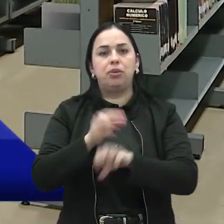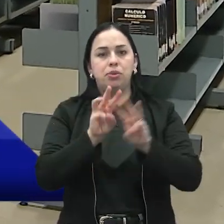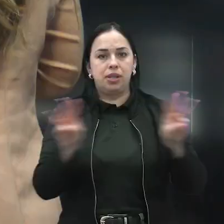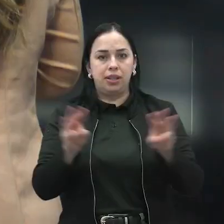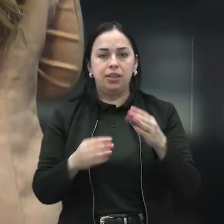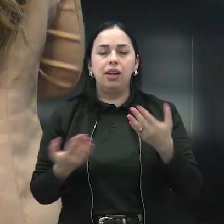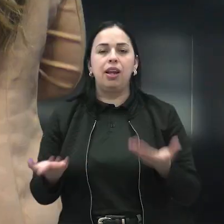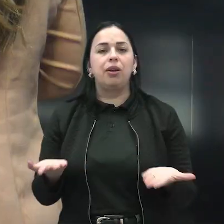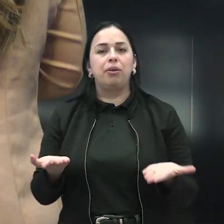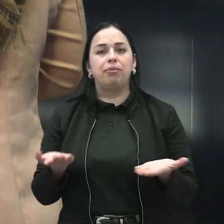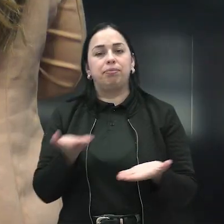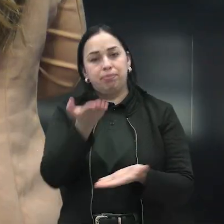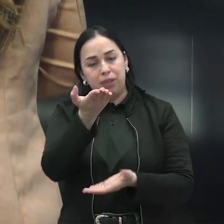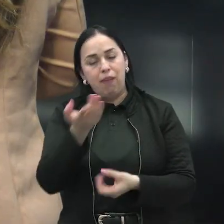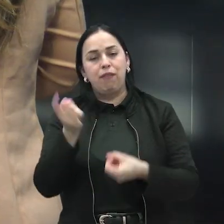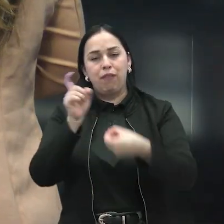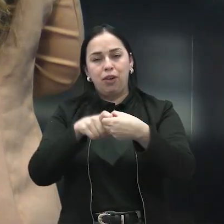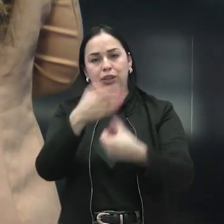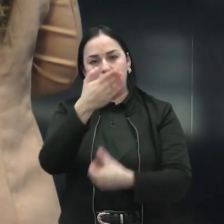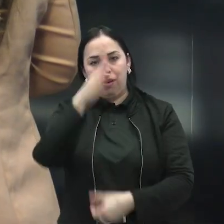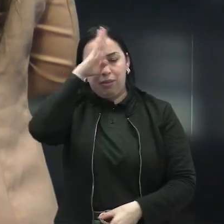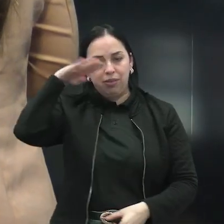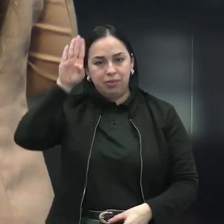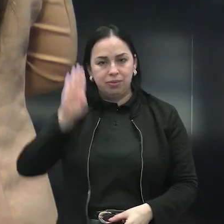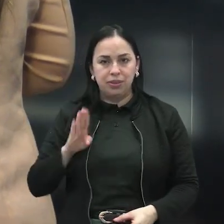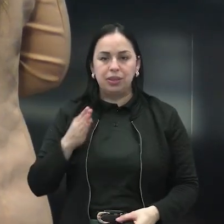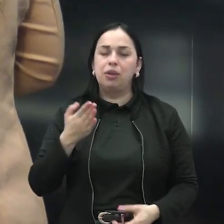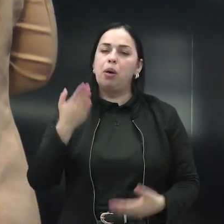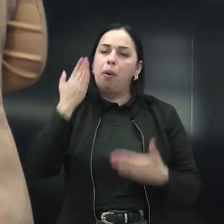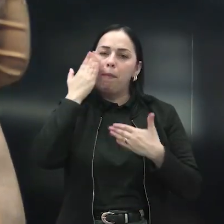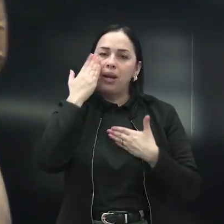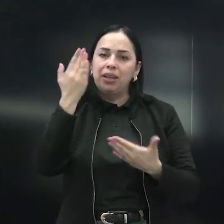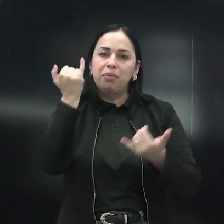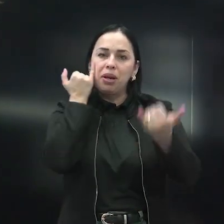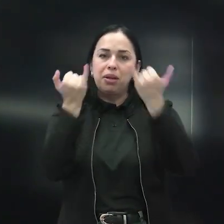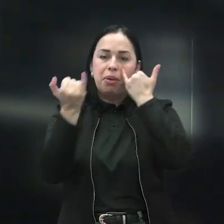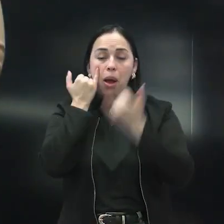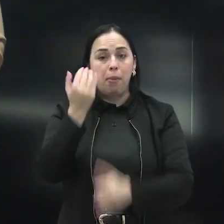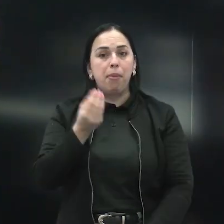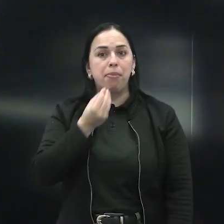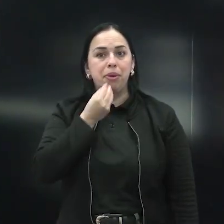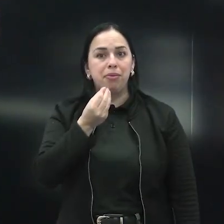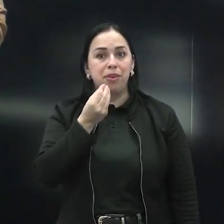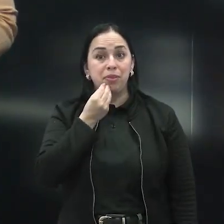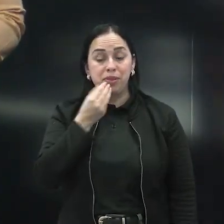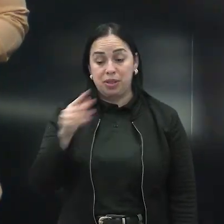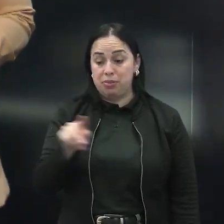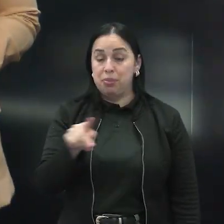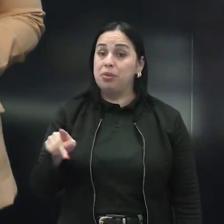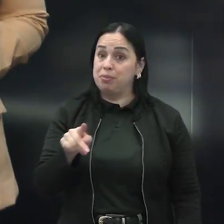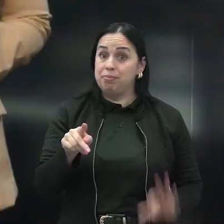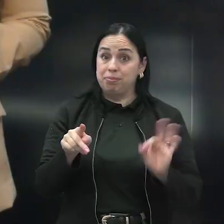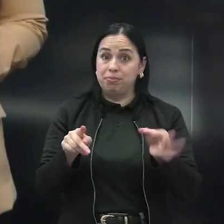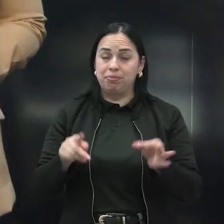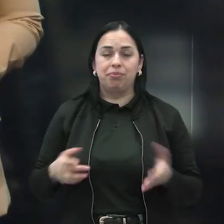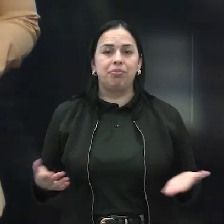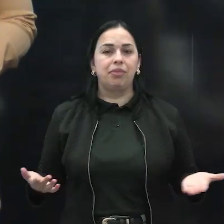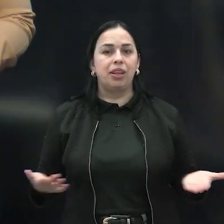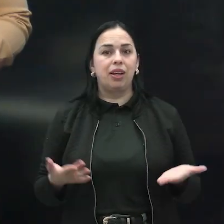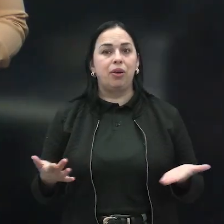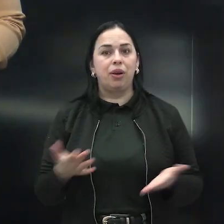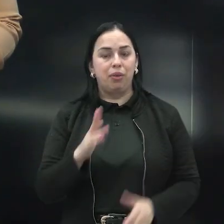do INEP. Volto com você no estúdio, Fran. Maravilha, Eduardo. Muito obrigada pelas informações. Oportunidade aí, então, para os professores,